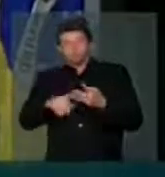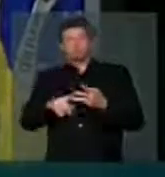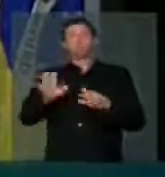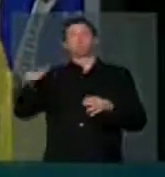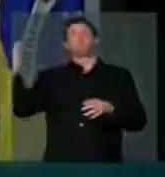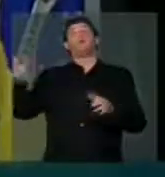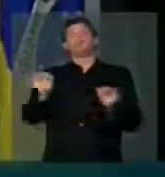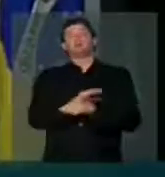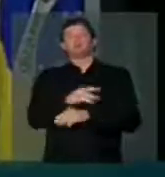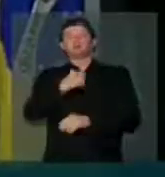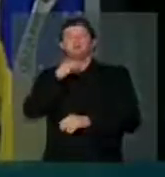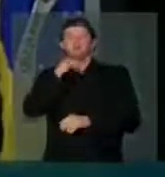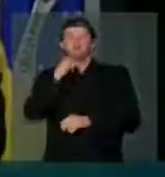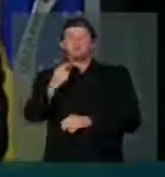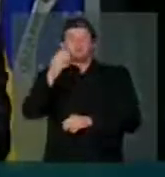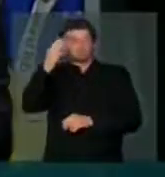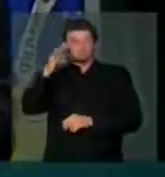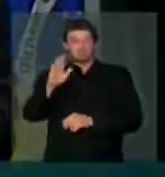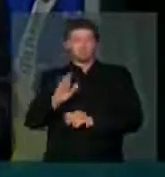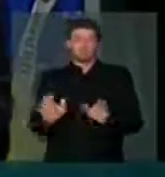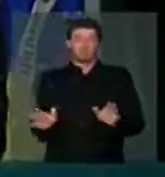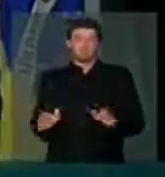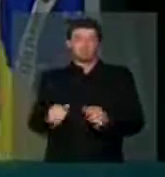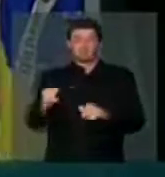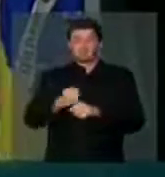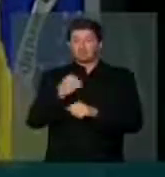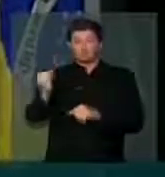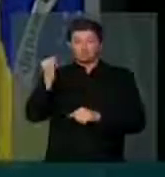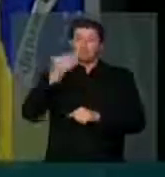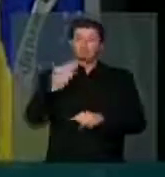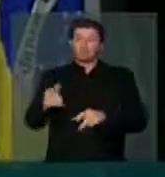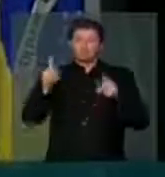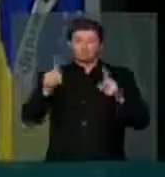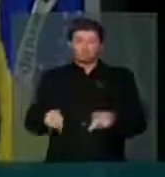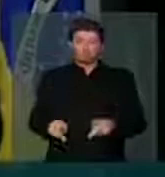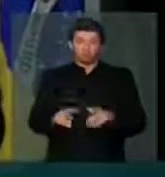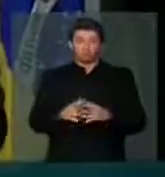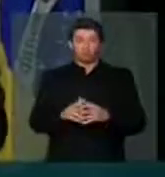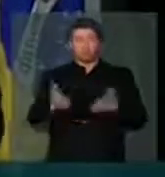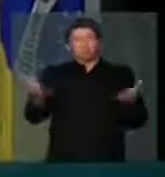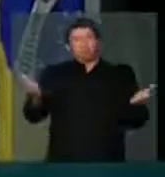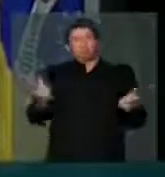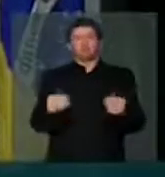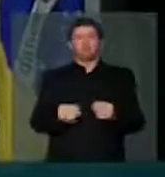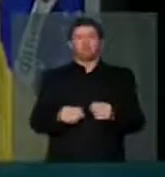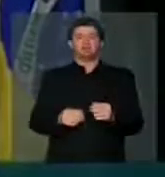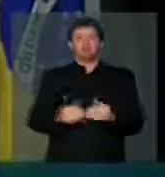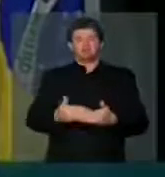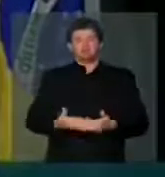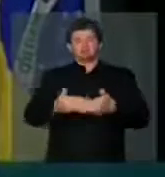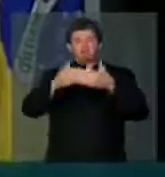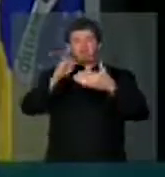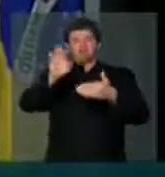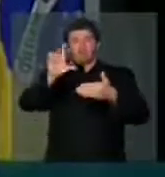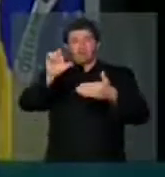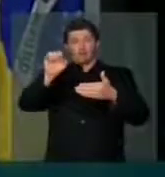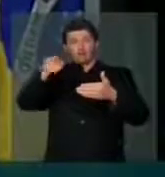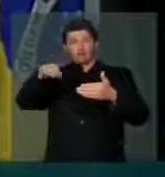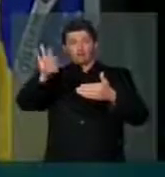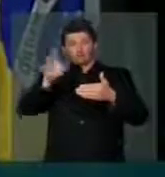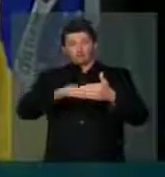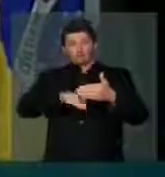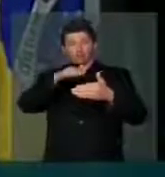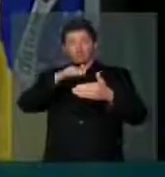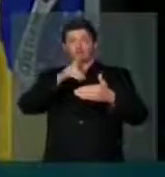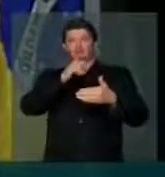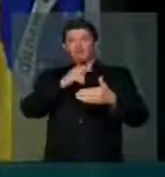vai ser entregue essa obra tão importante para o povo nordestino. E assim com a obra da hidrelétrica de Belo Monte, que poderia